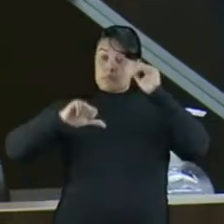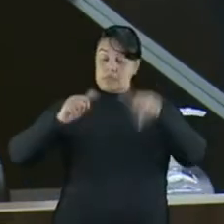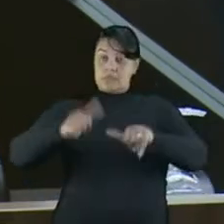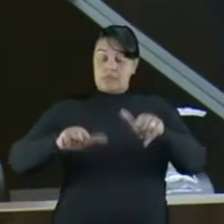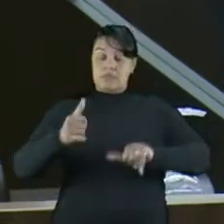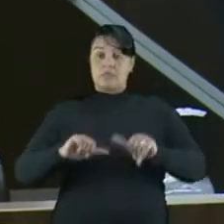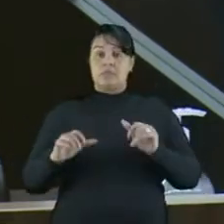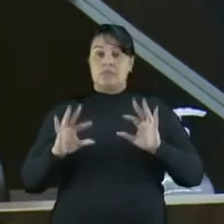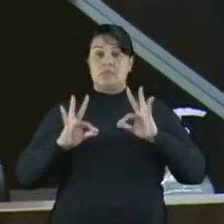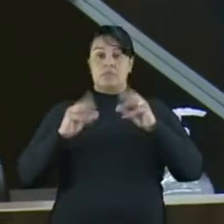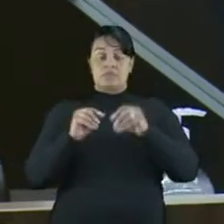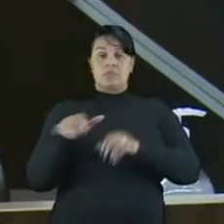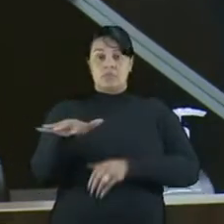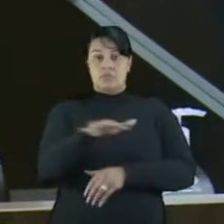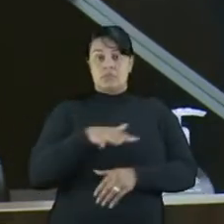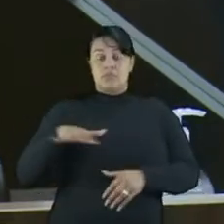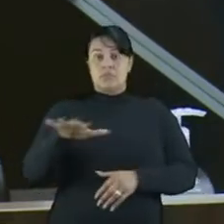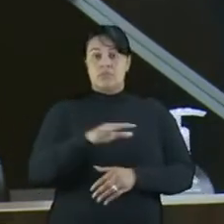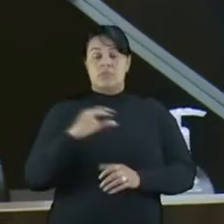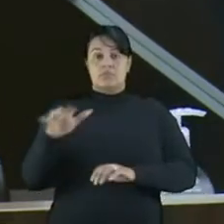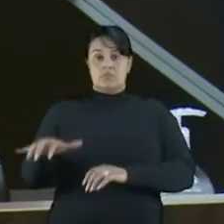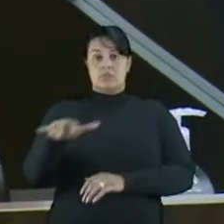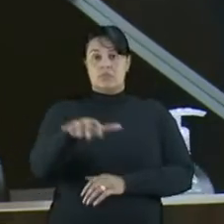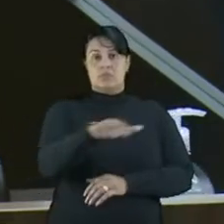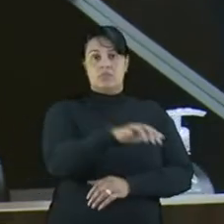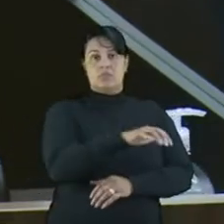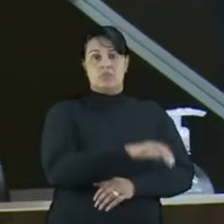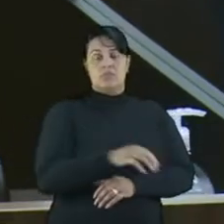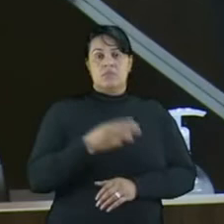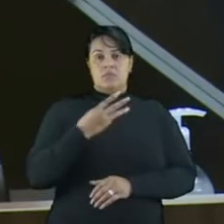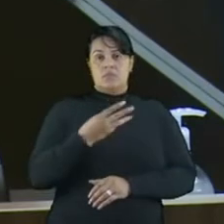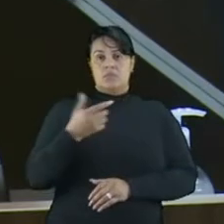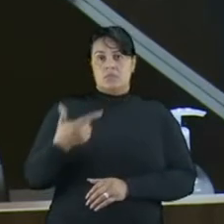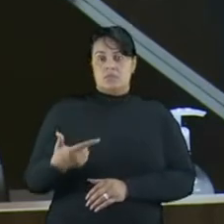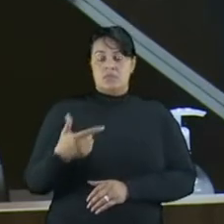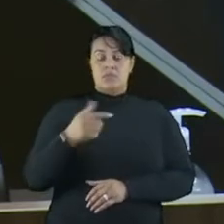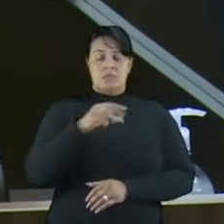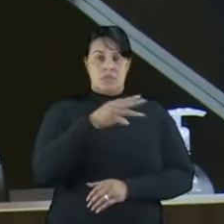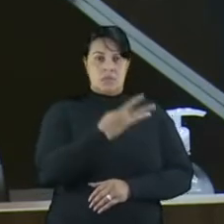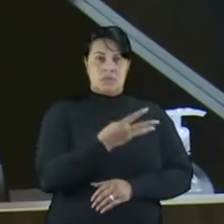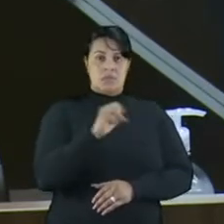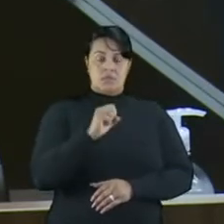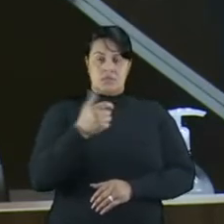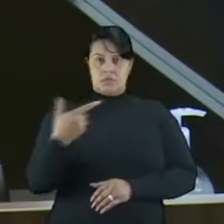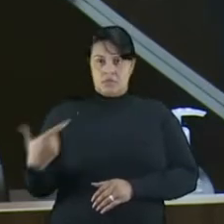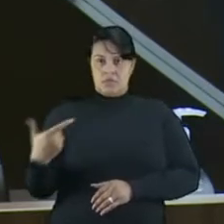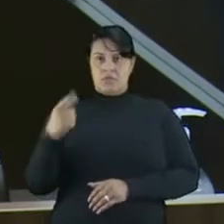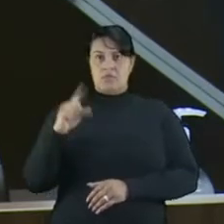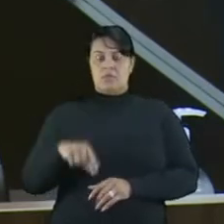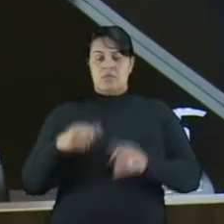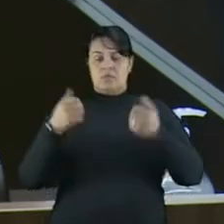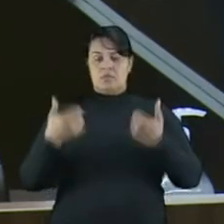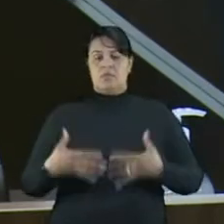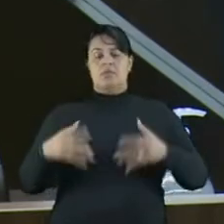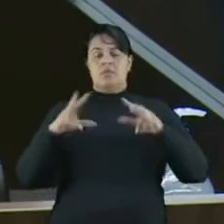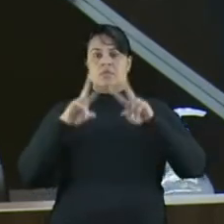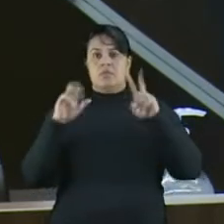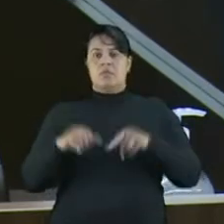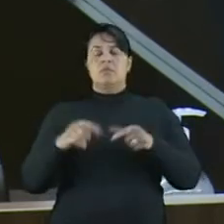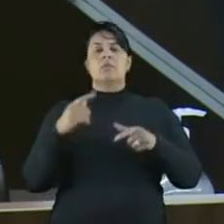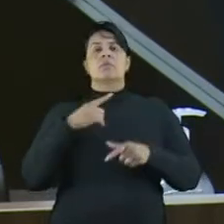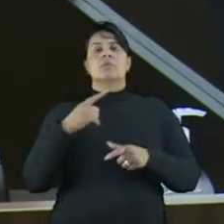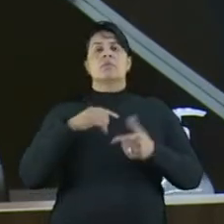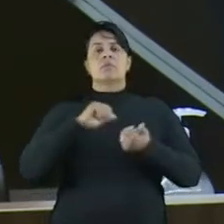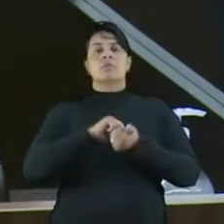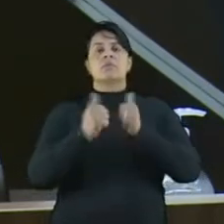382 organizações públicas federais a respeito de aspectos relacionados à condução de iniciativa para providenciar a